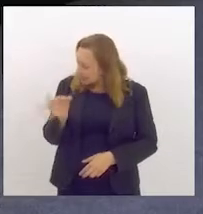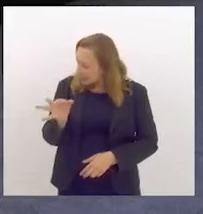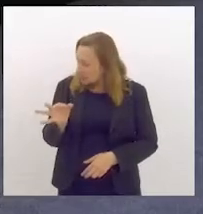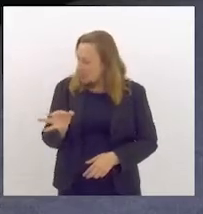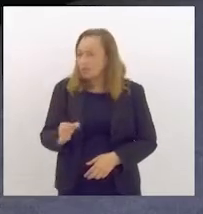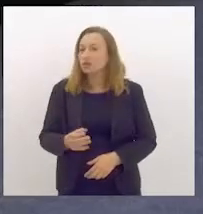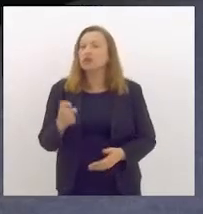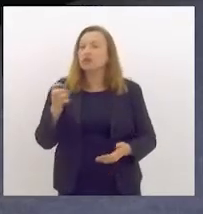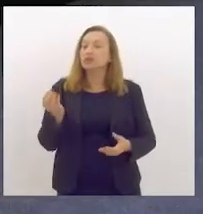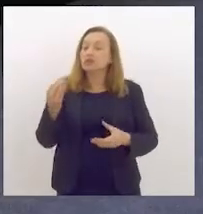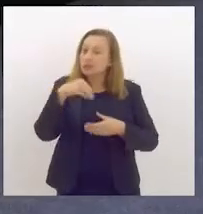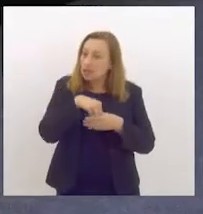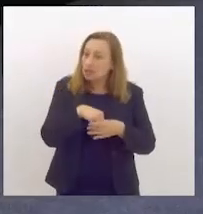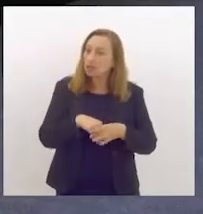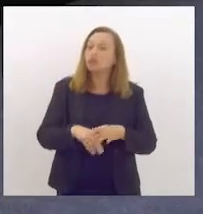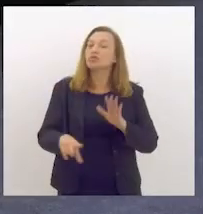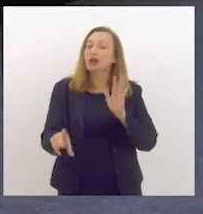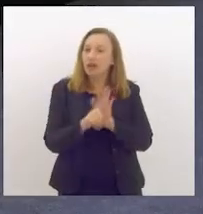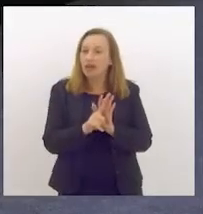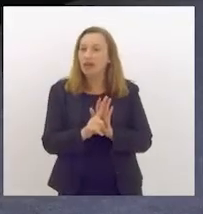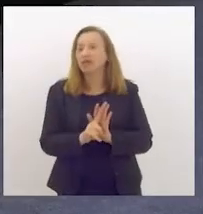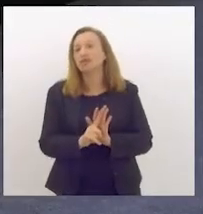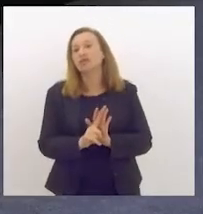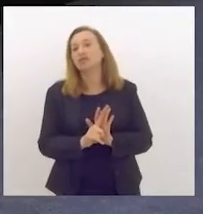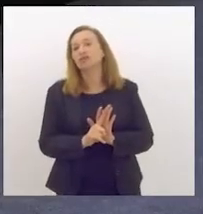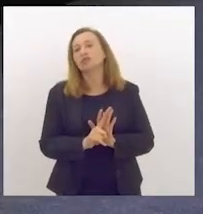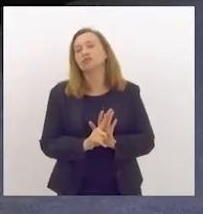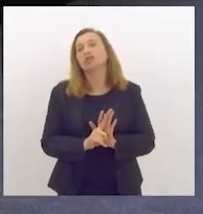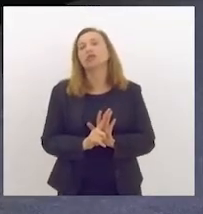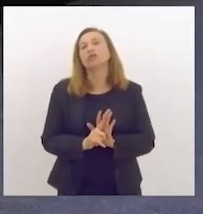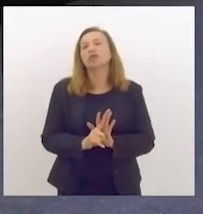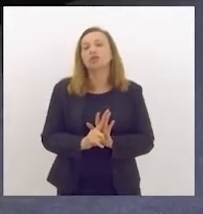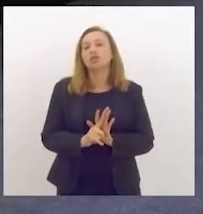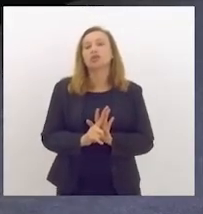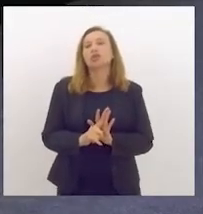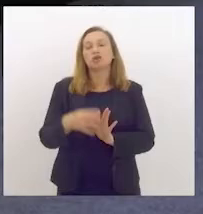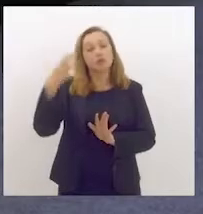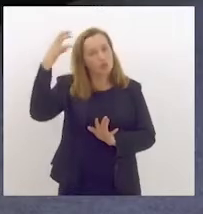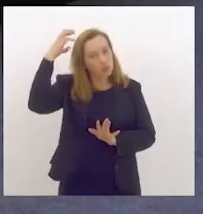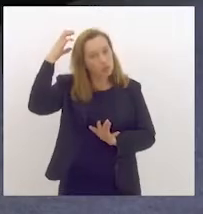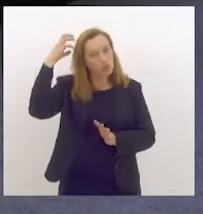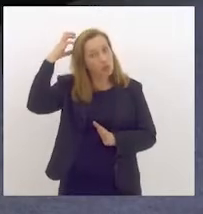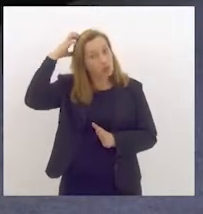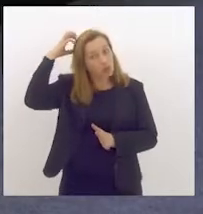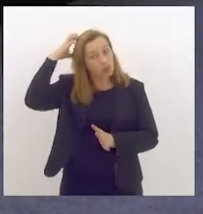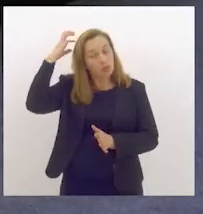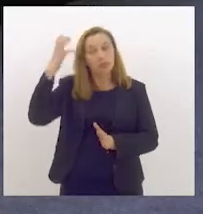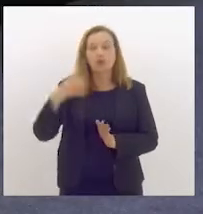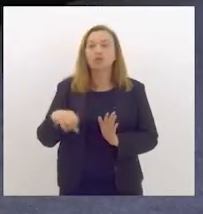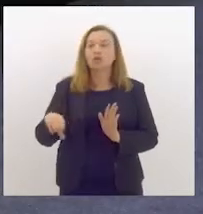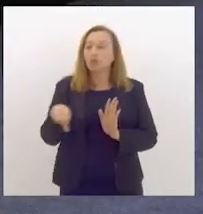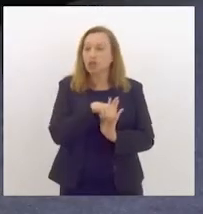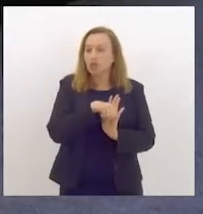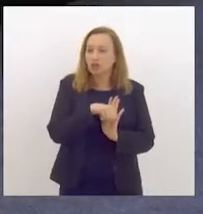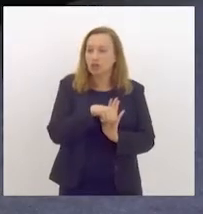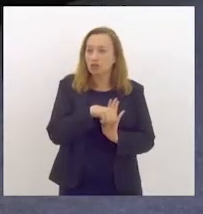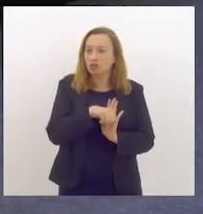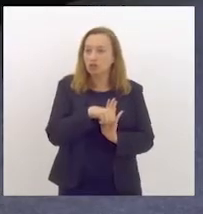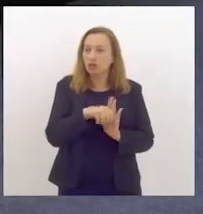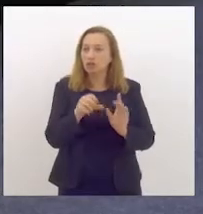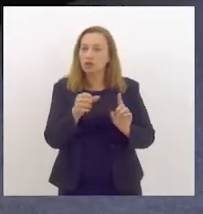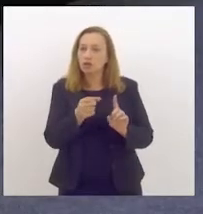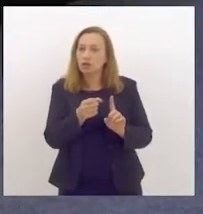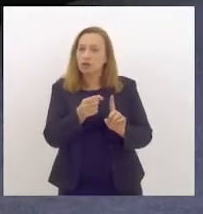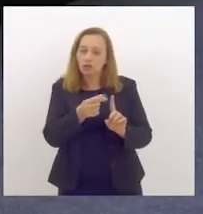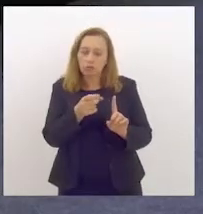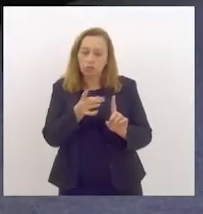dentro das da legislação que pune o crime de homofobia